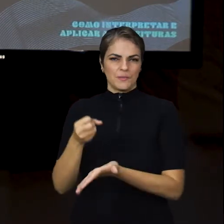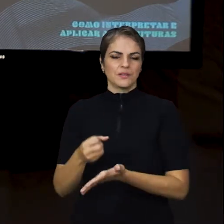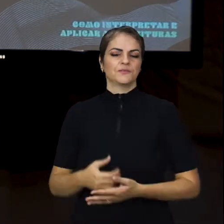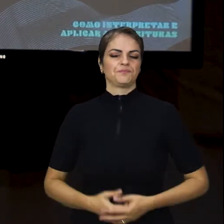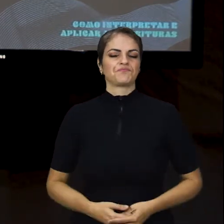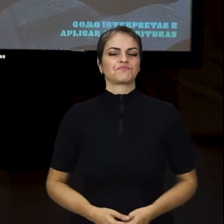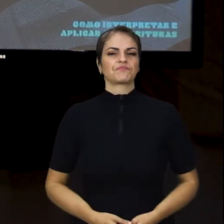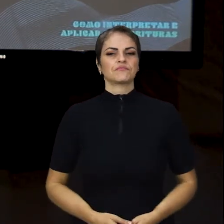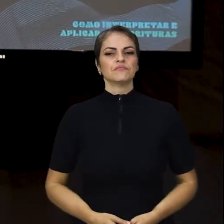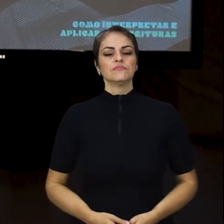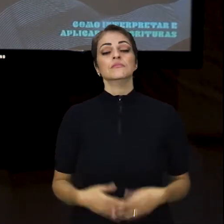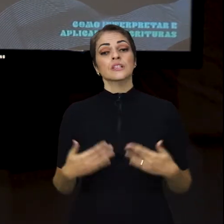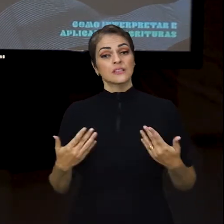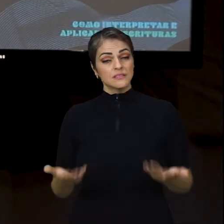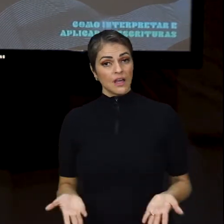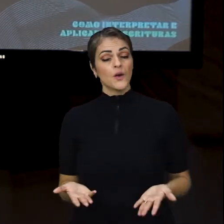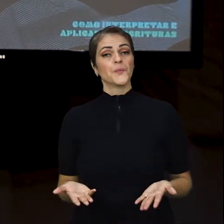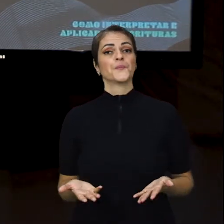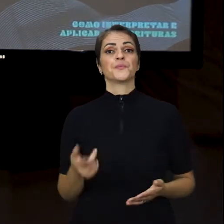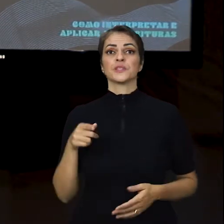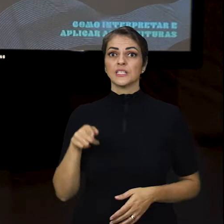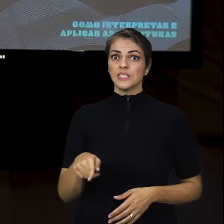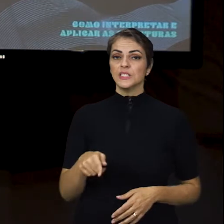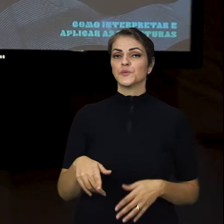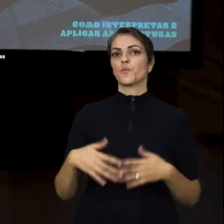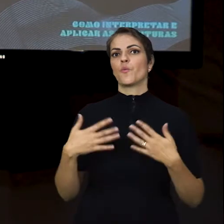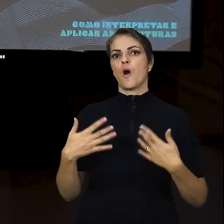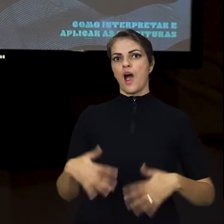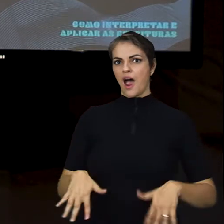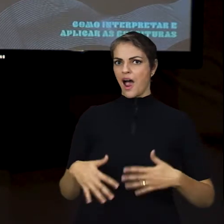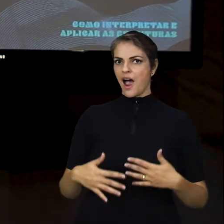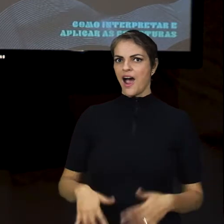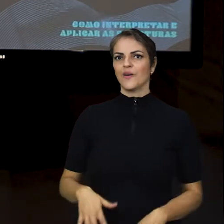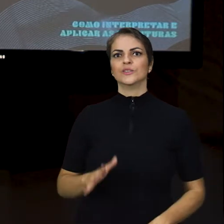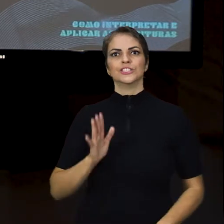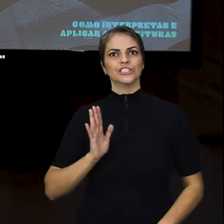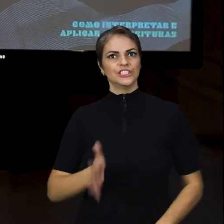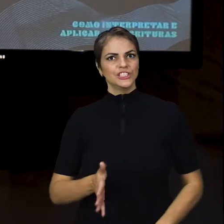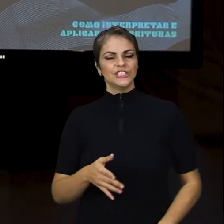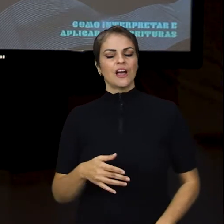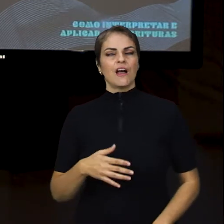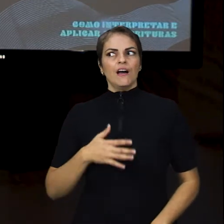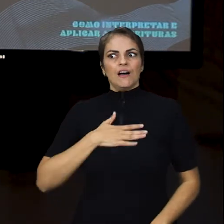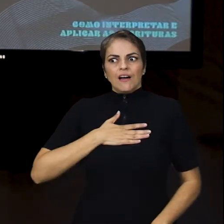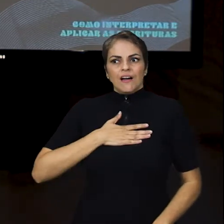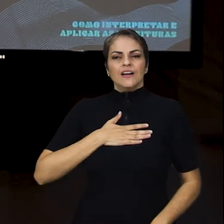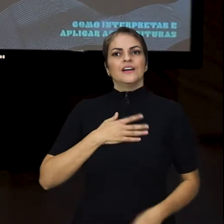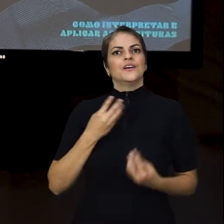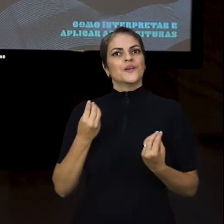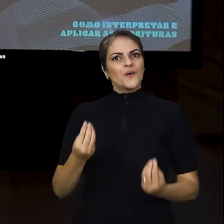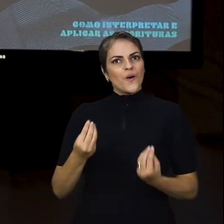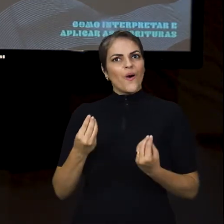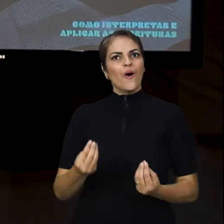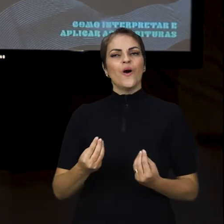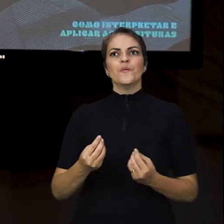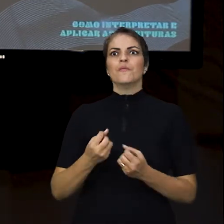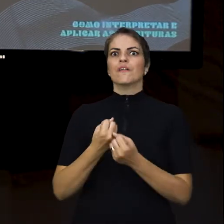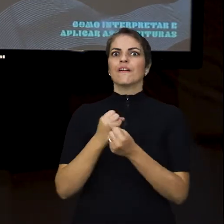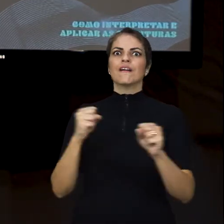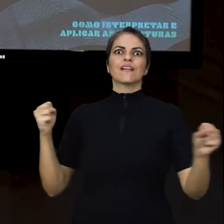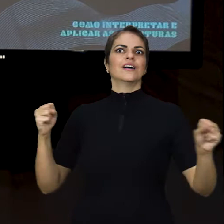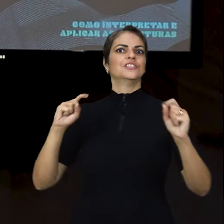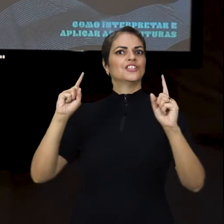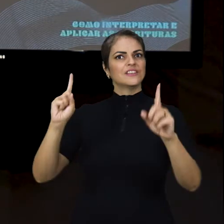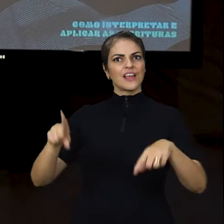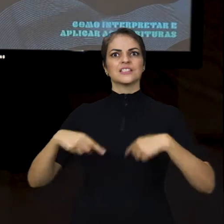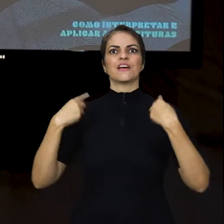Então, esses fatos por si só já são suficientes para nos mostrar o tamanho do nosso desafio quando